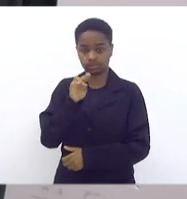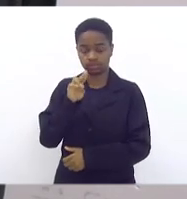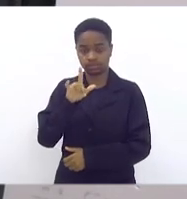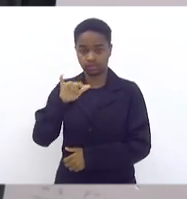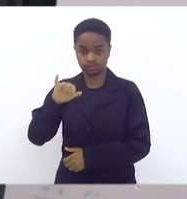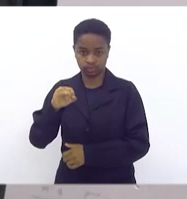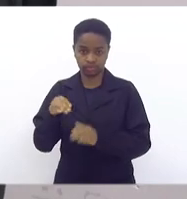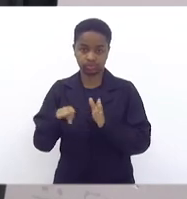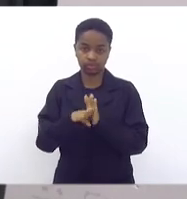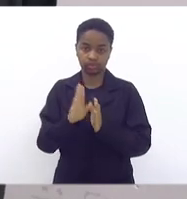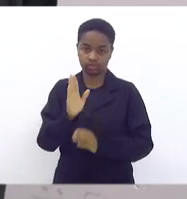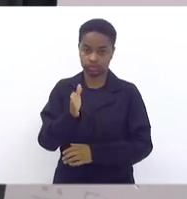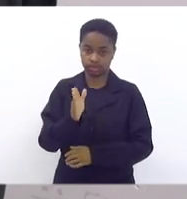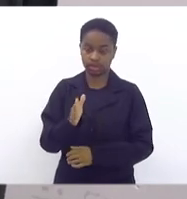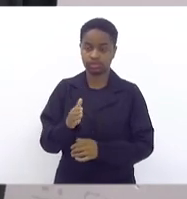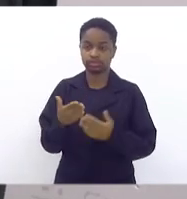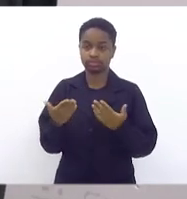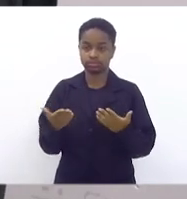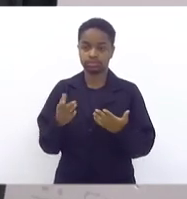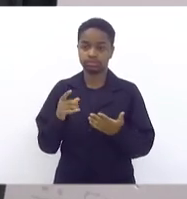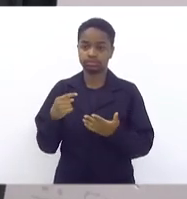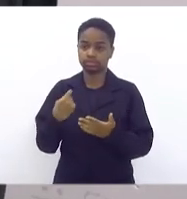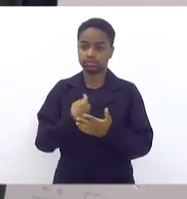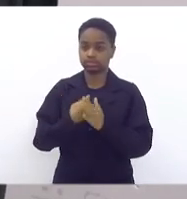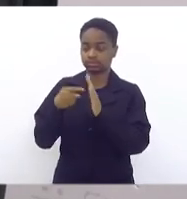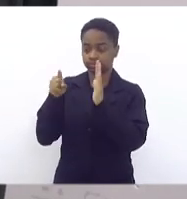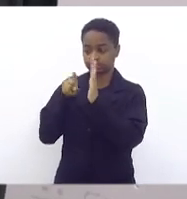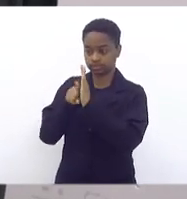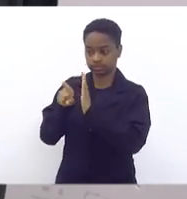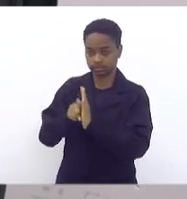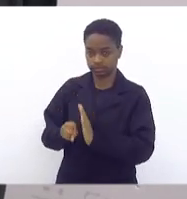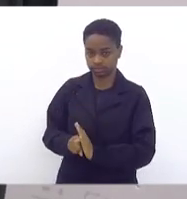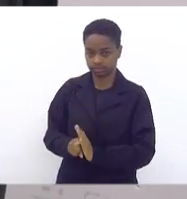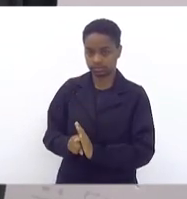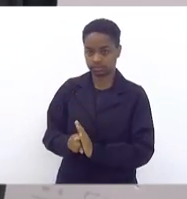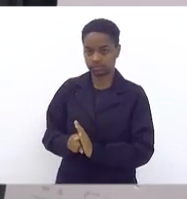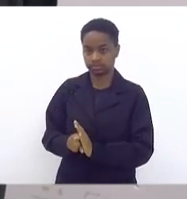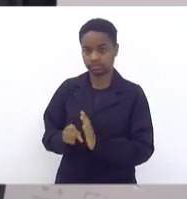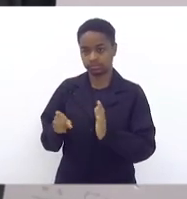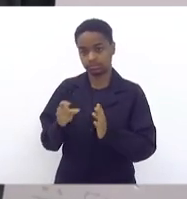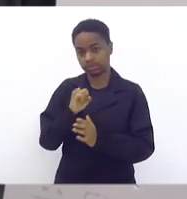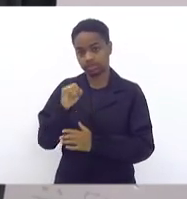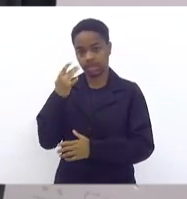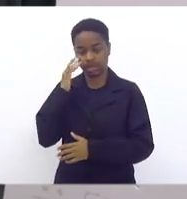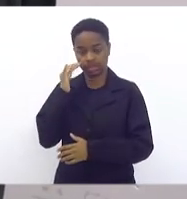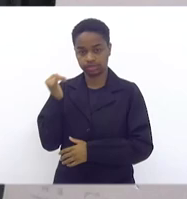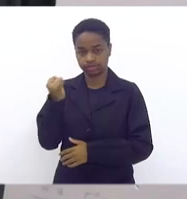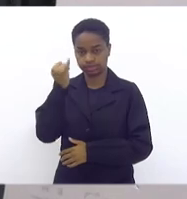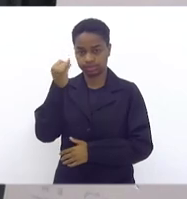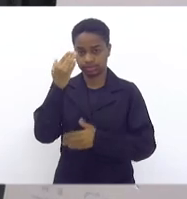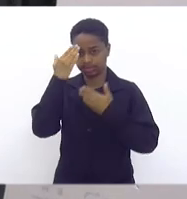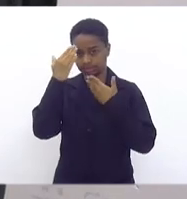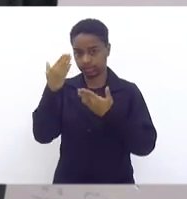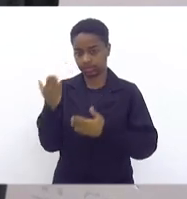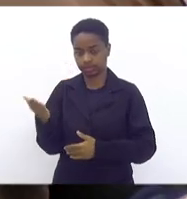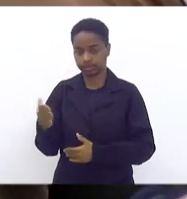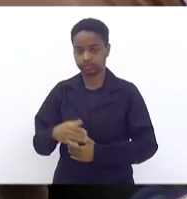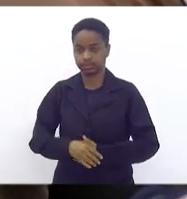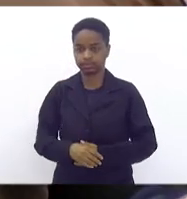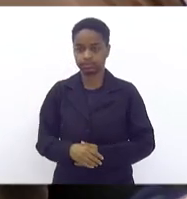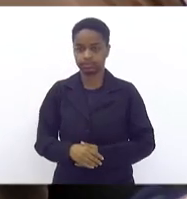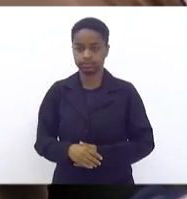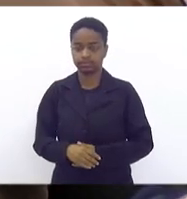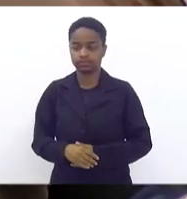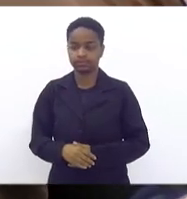está online Nós faremos as perguntas que acharmos necessárias muito obrigada senhor Guilherme